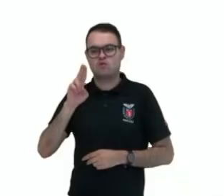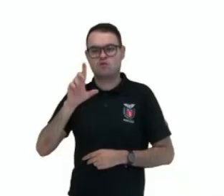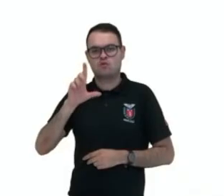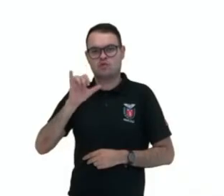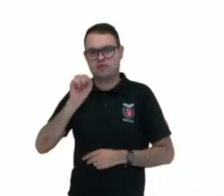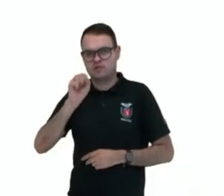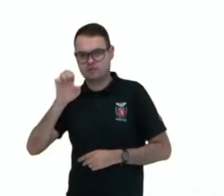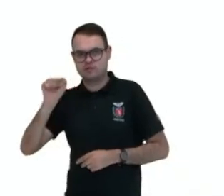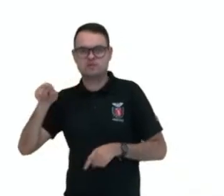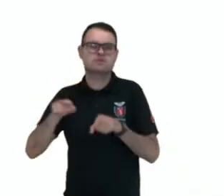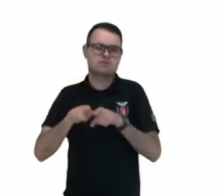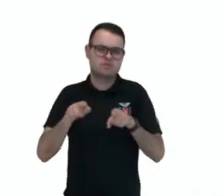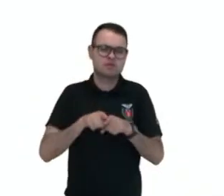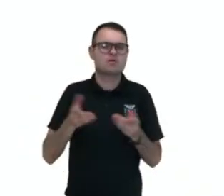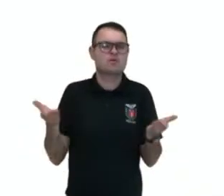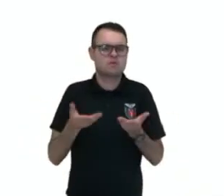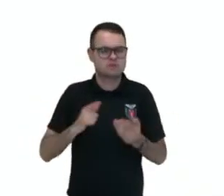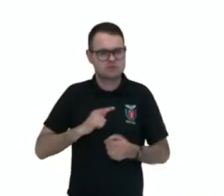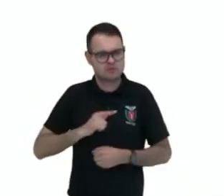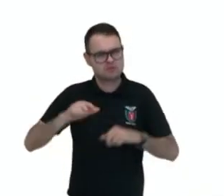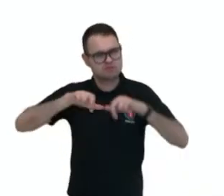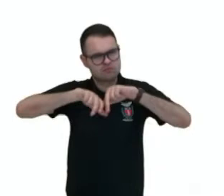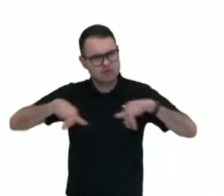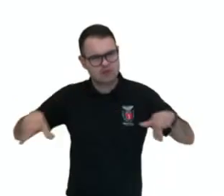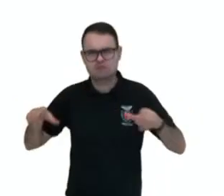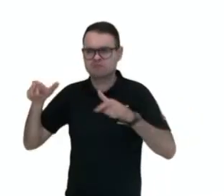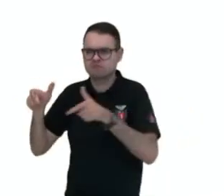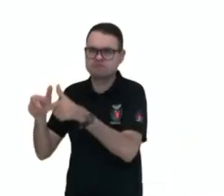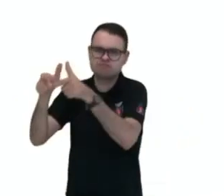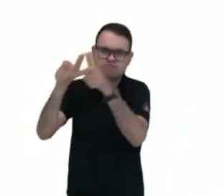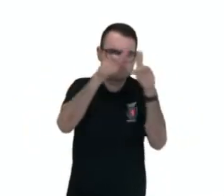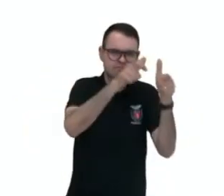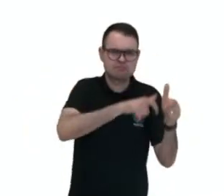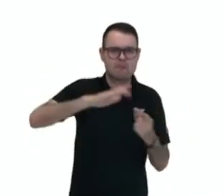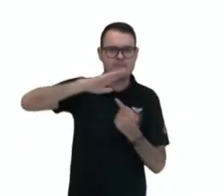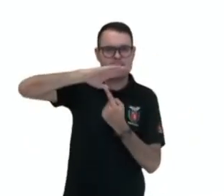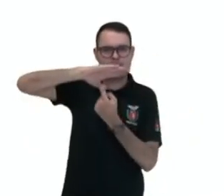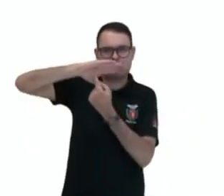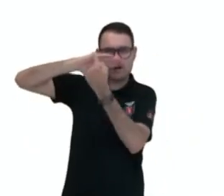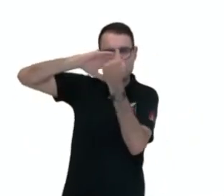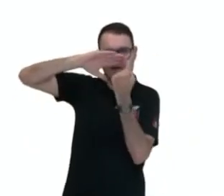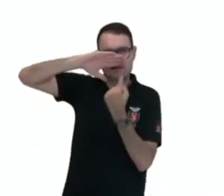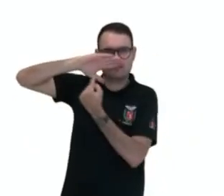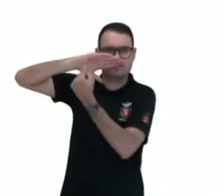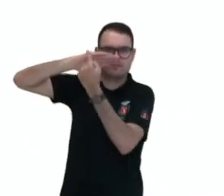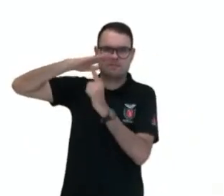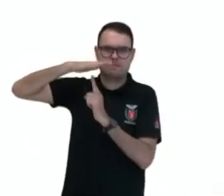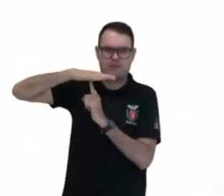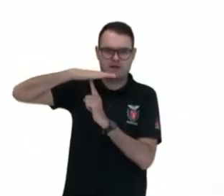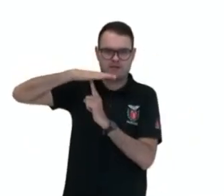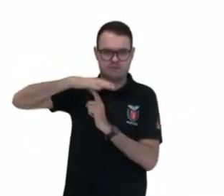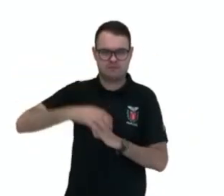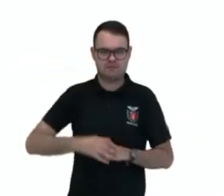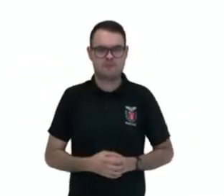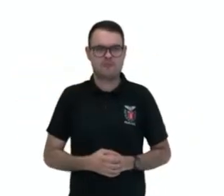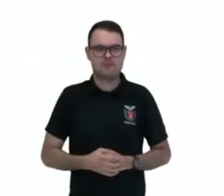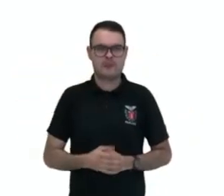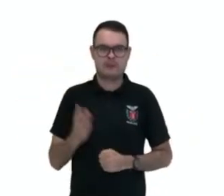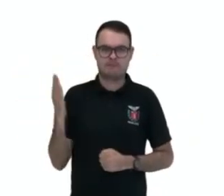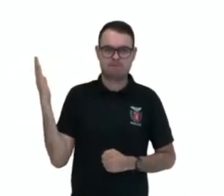Atualmente existem várias comunidades quilombolas no Paraná, como o senhor Roberto comentou. Como vocês podem ver aqui, essa